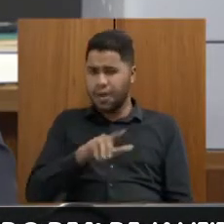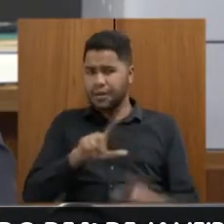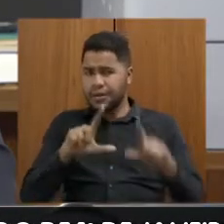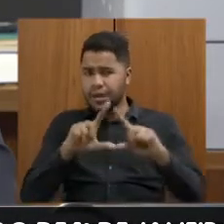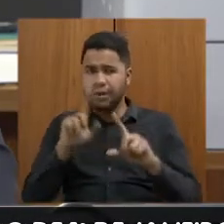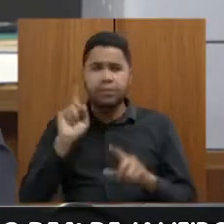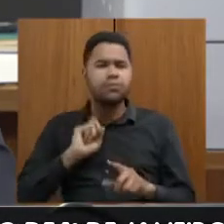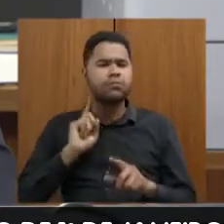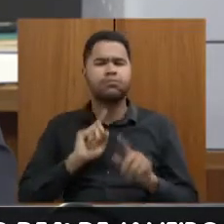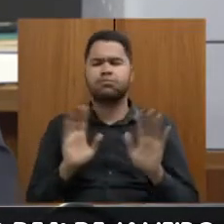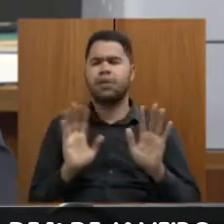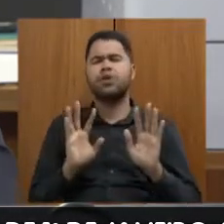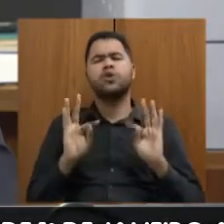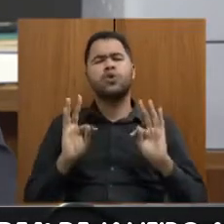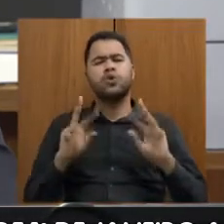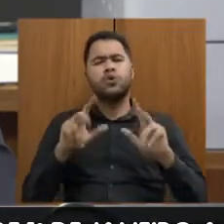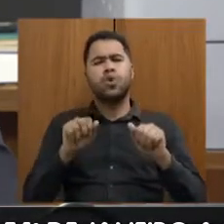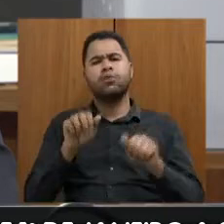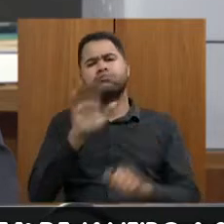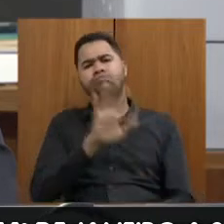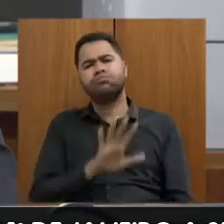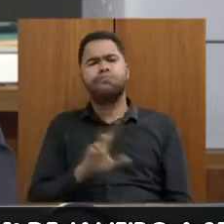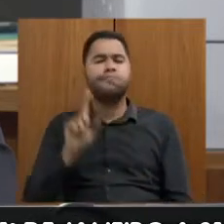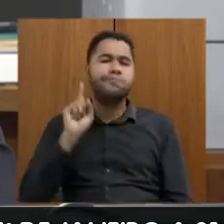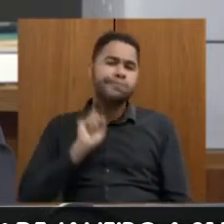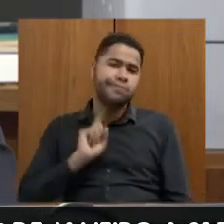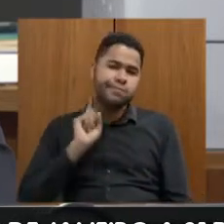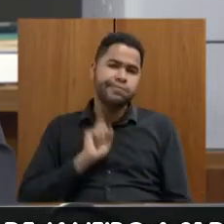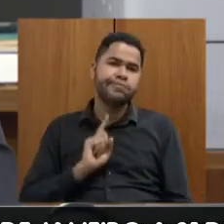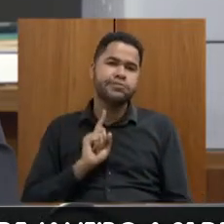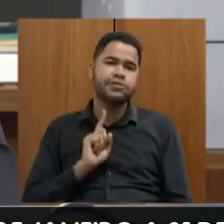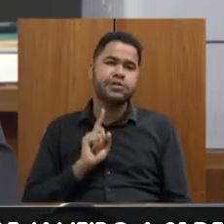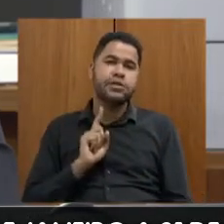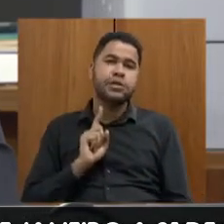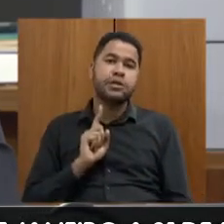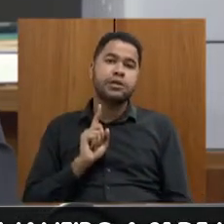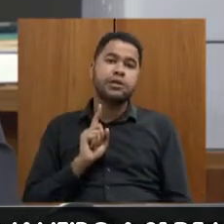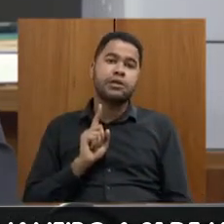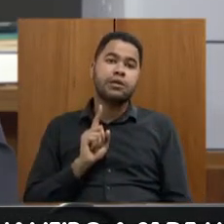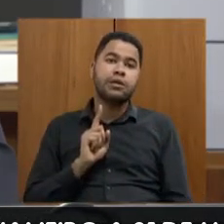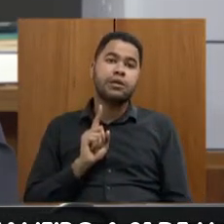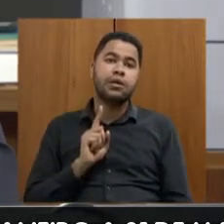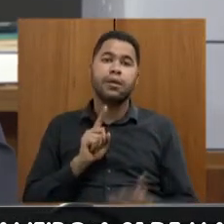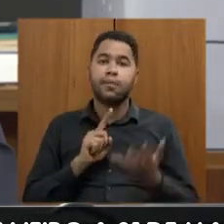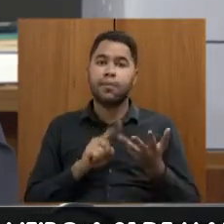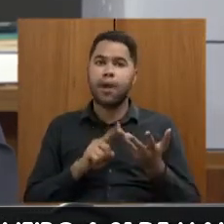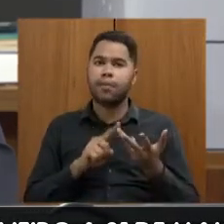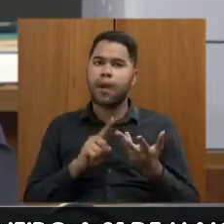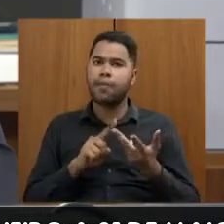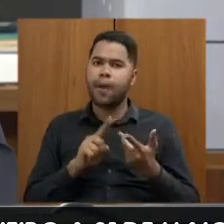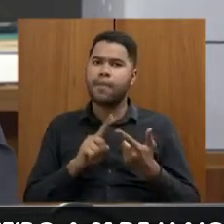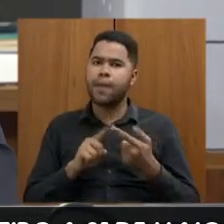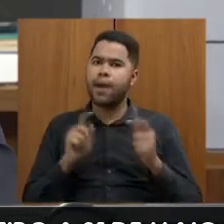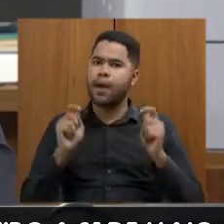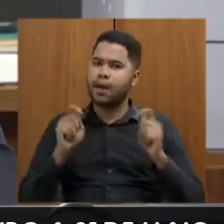mas todo o estado de Minas Gerais todas as regiões de Minas é que tem as suas potencialidades